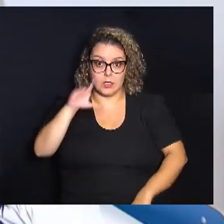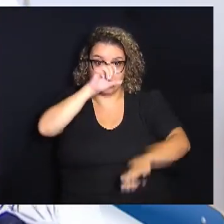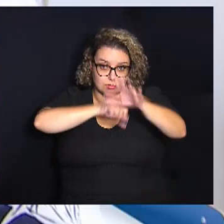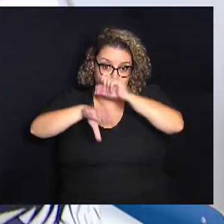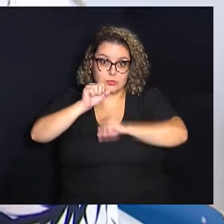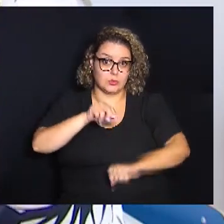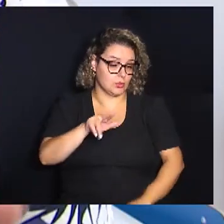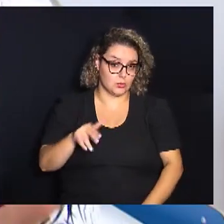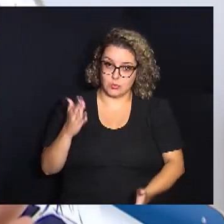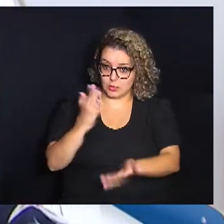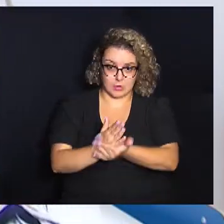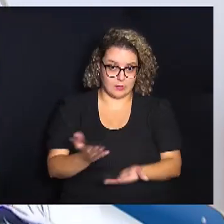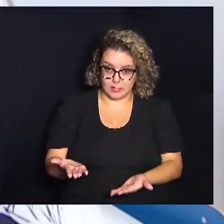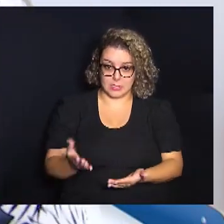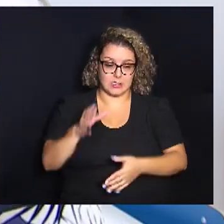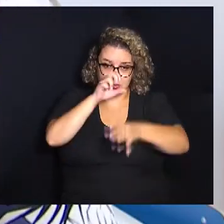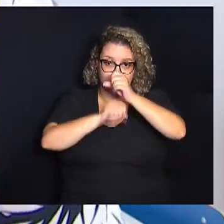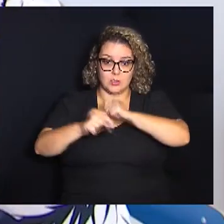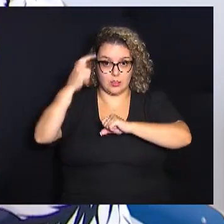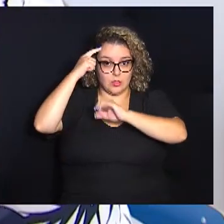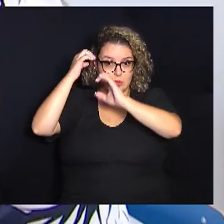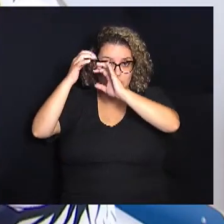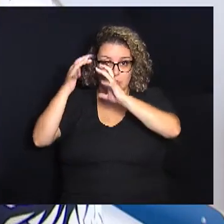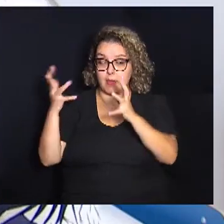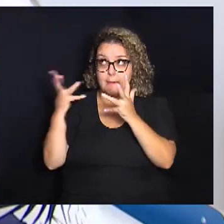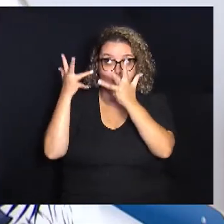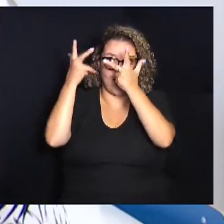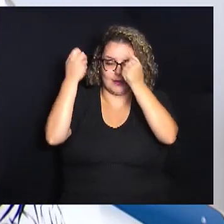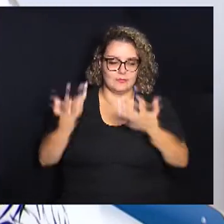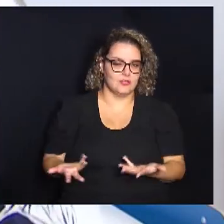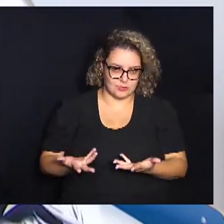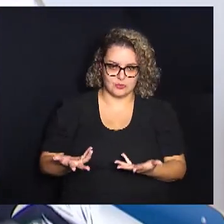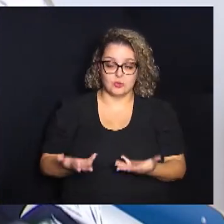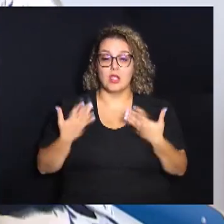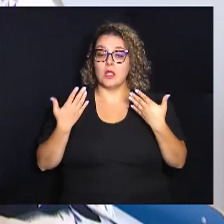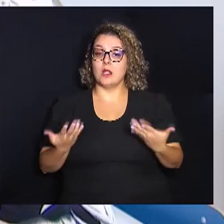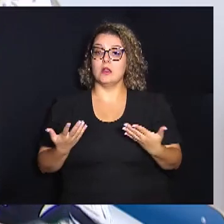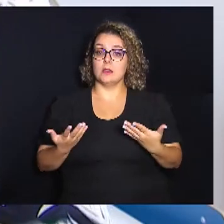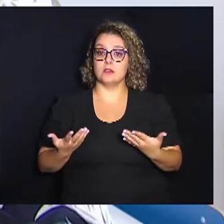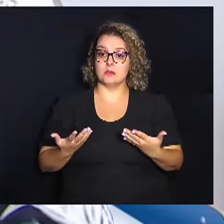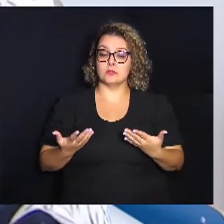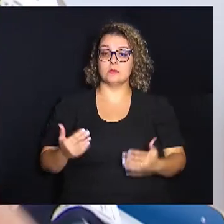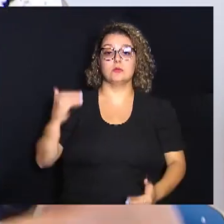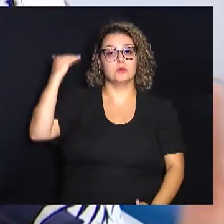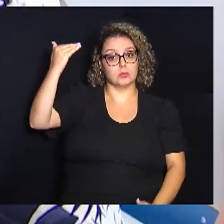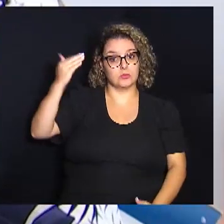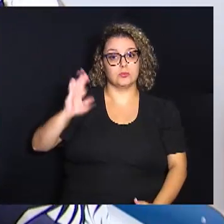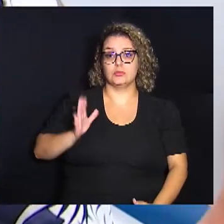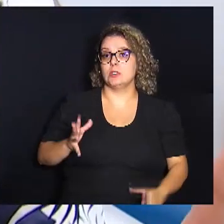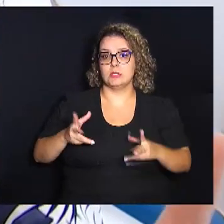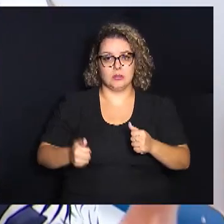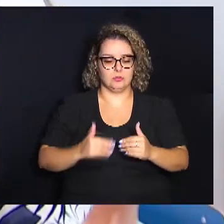a gente não para de aprender nunca, né? O cérebro é uma máquina fantástica, né? Então, o adulto ele já tem tudo